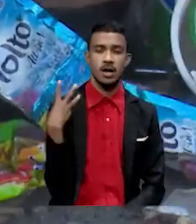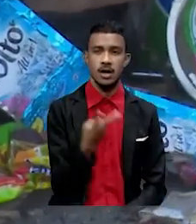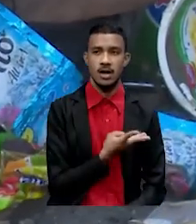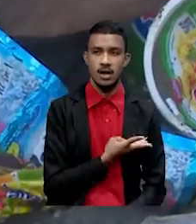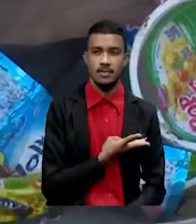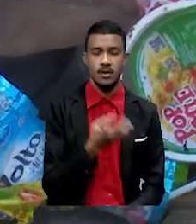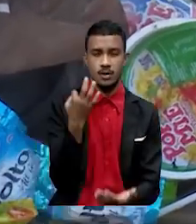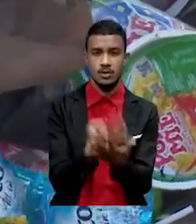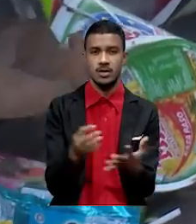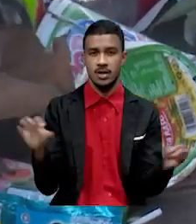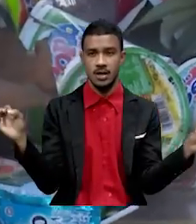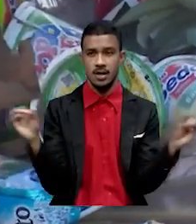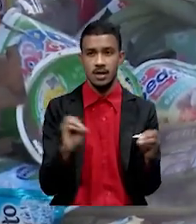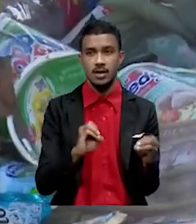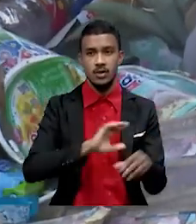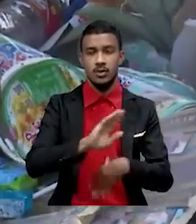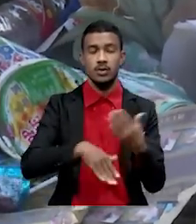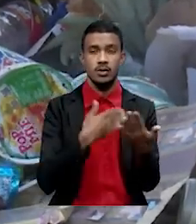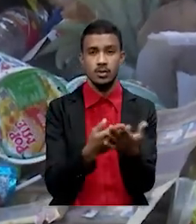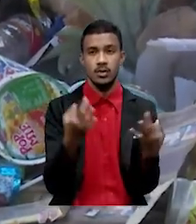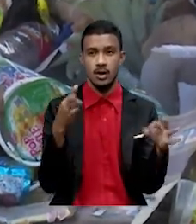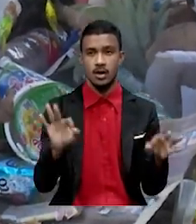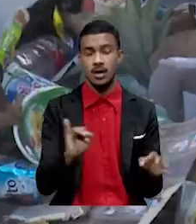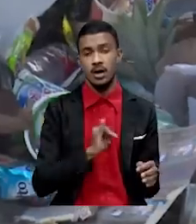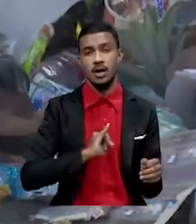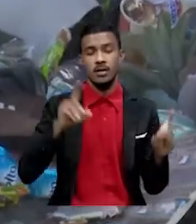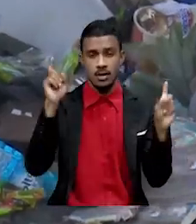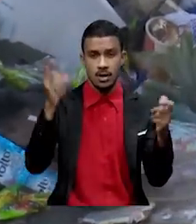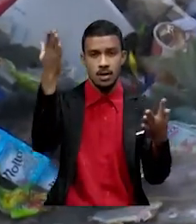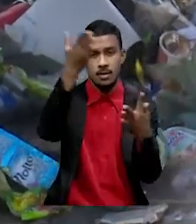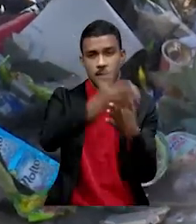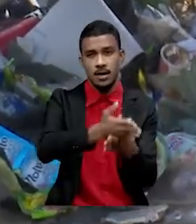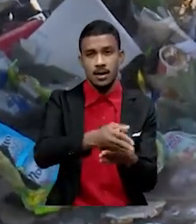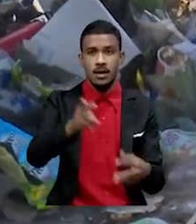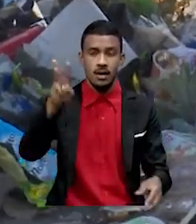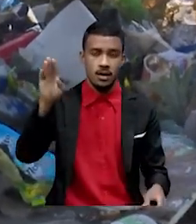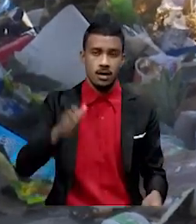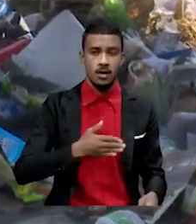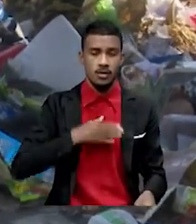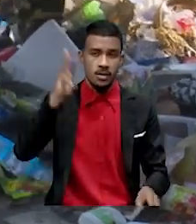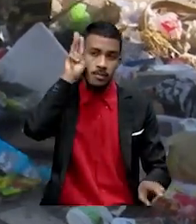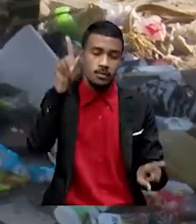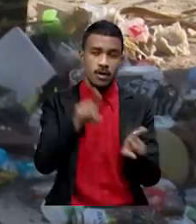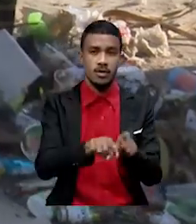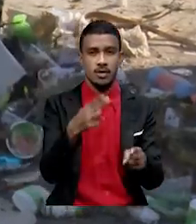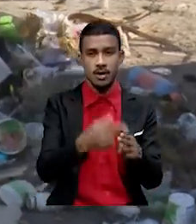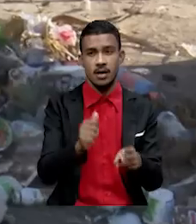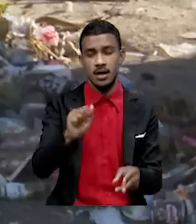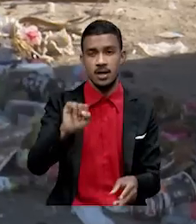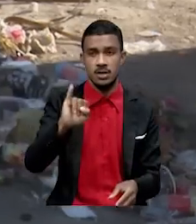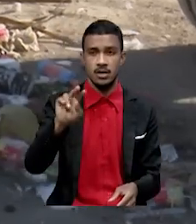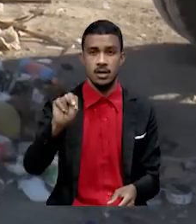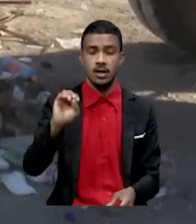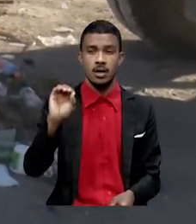2001-2002, amiteiro. O san laia, bota o doutor laia, eu tenho que ser tama, a minha mão assino delegado